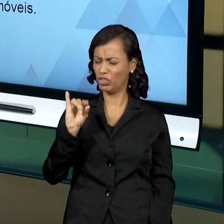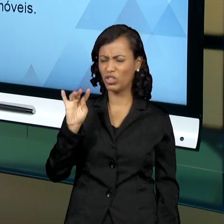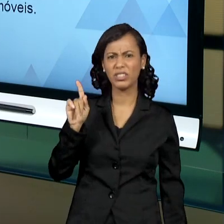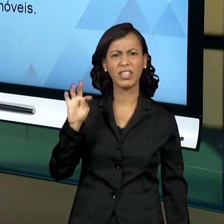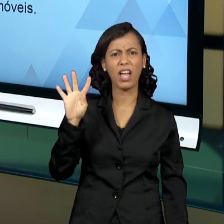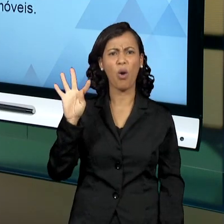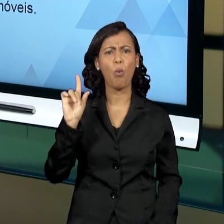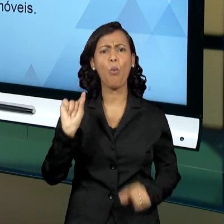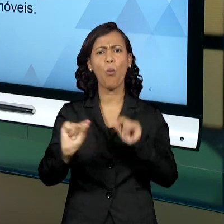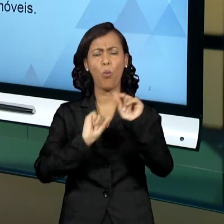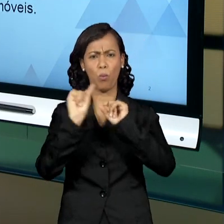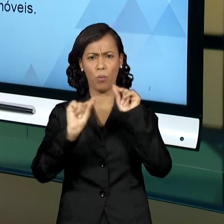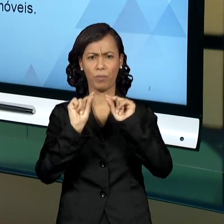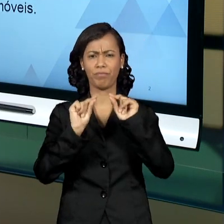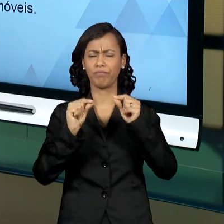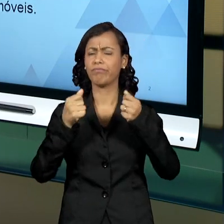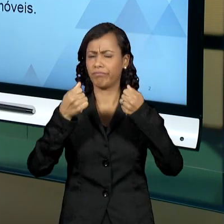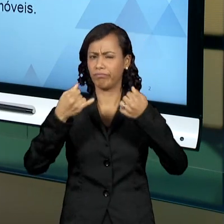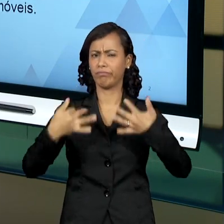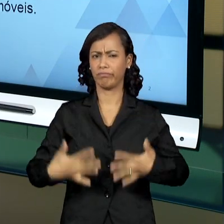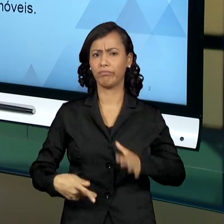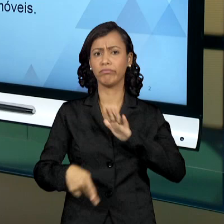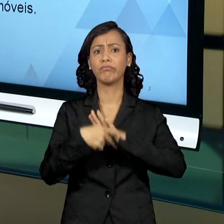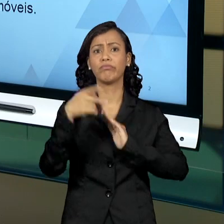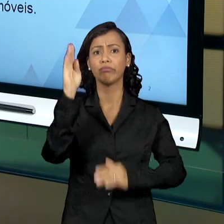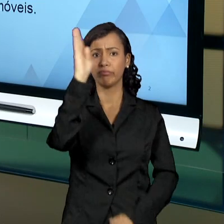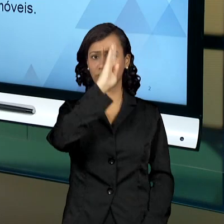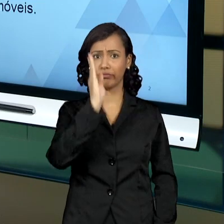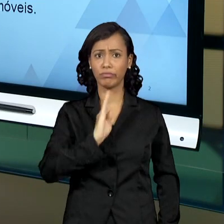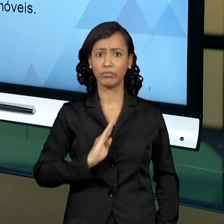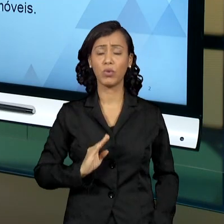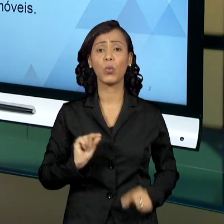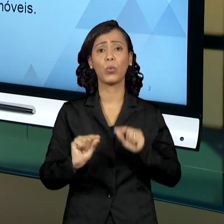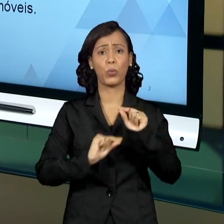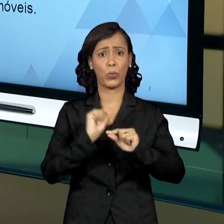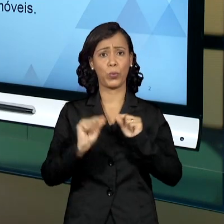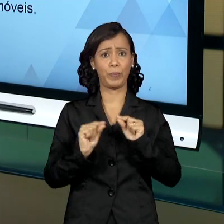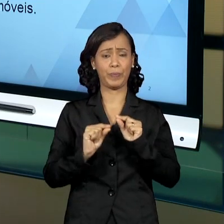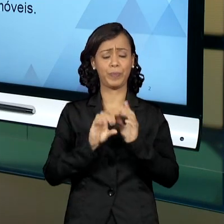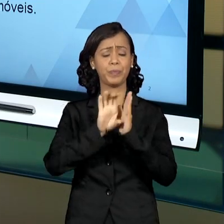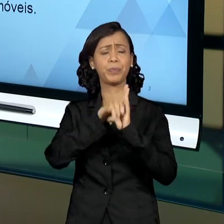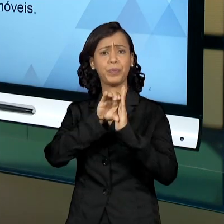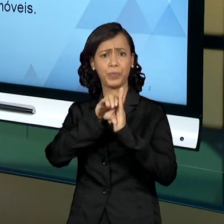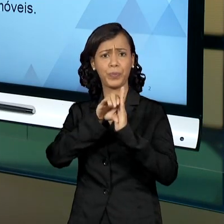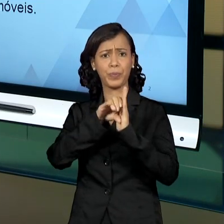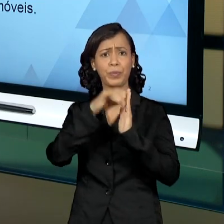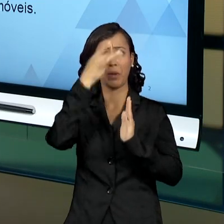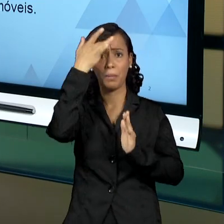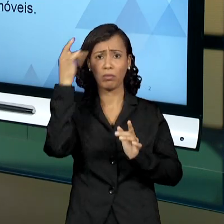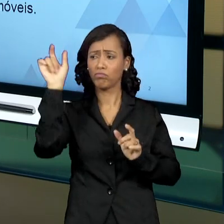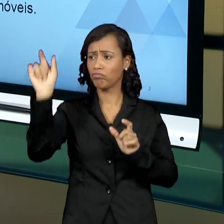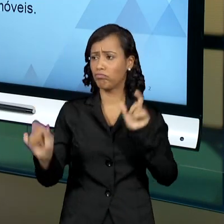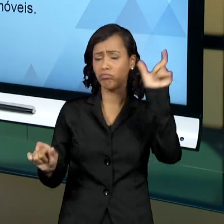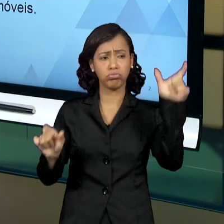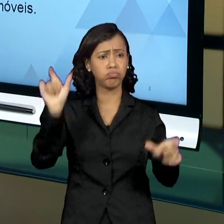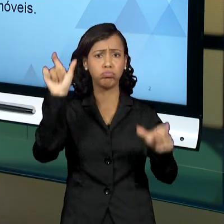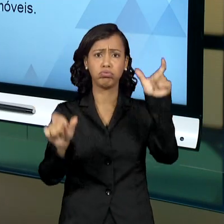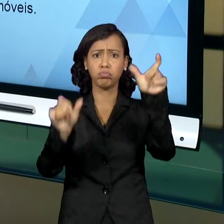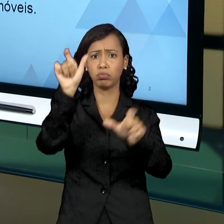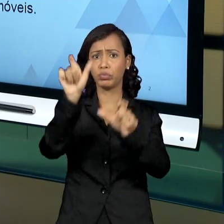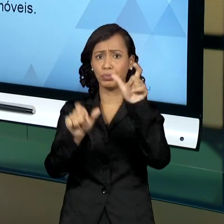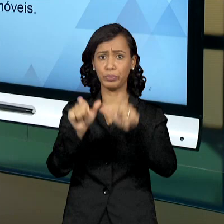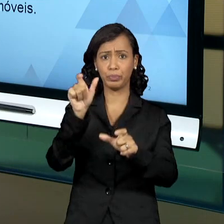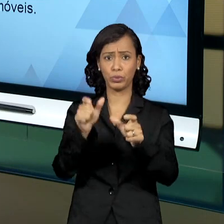que, para o Brasil, a gente adota como conceito que nativos digitais são aqueles estudantes, né,